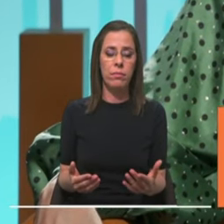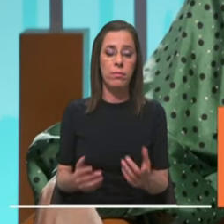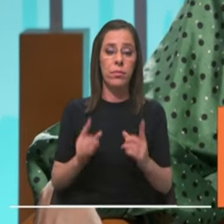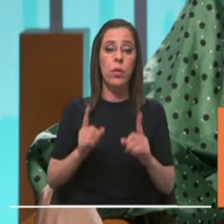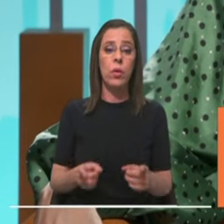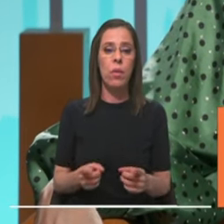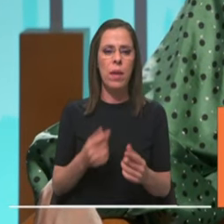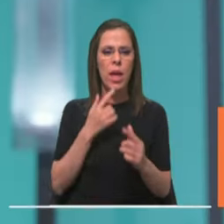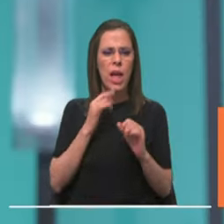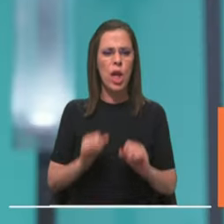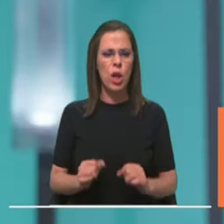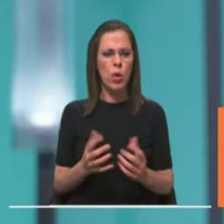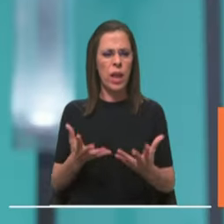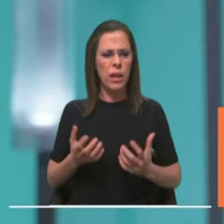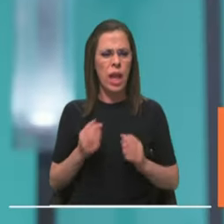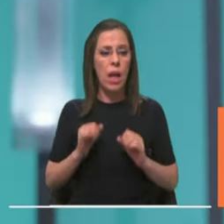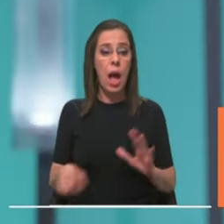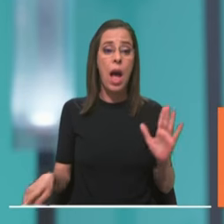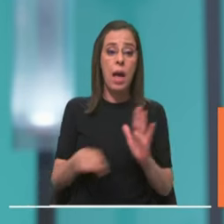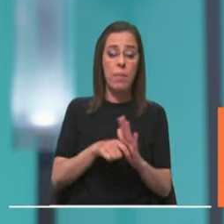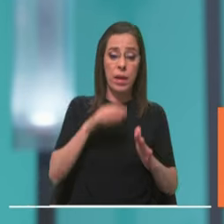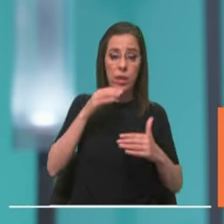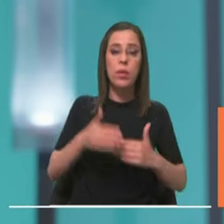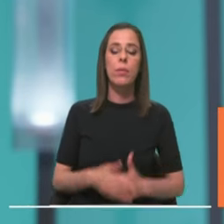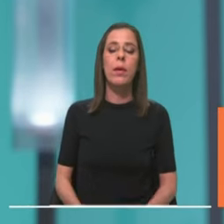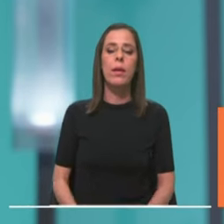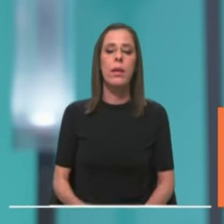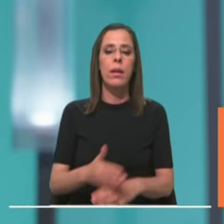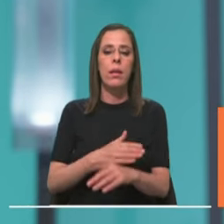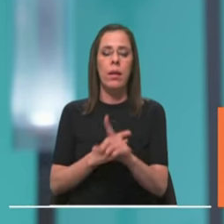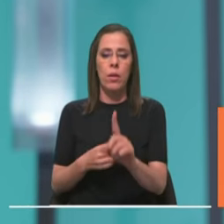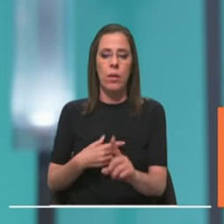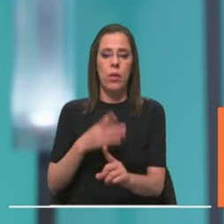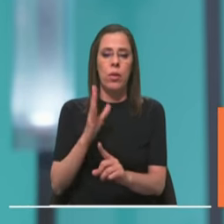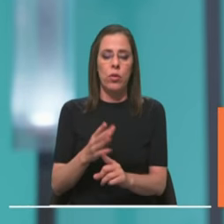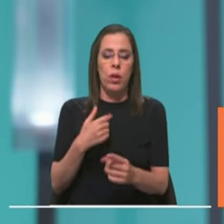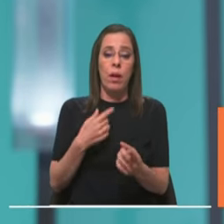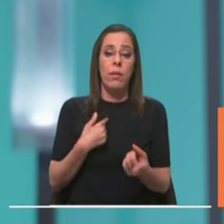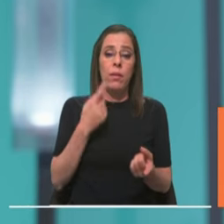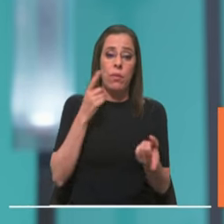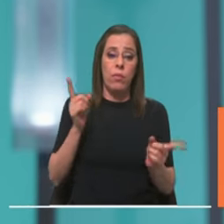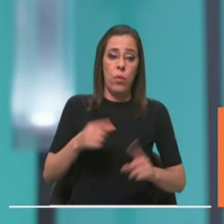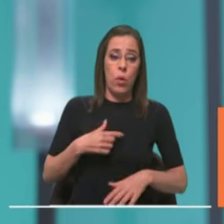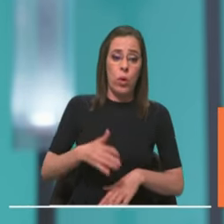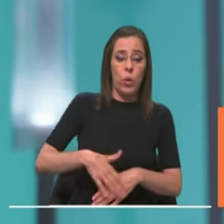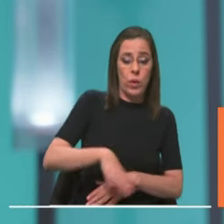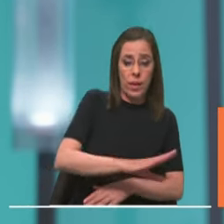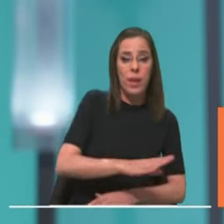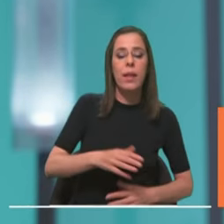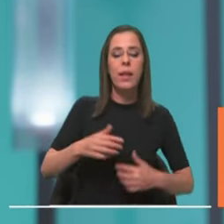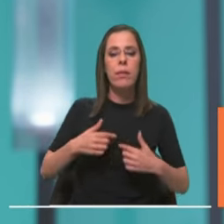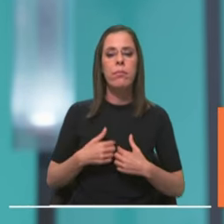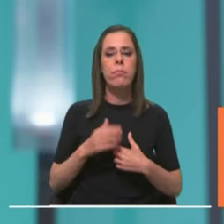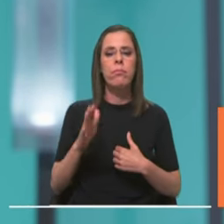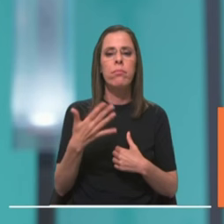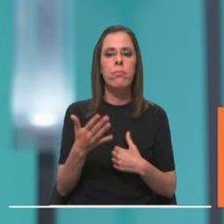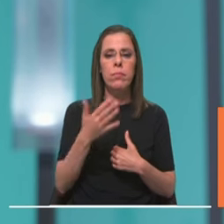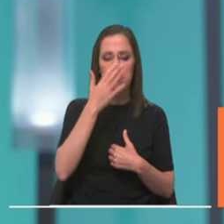começa a receber insultos e ameaças de morte. É isso? Sim, mas antes disso, eu já tinha retomado quando saí da quinta,